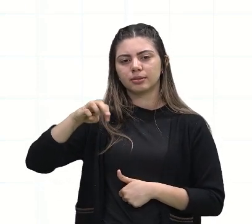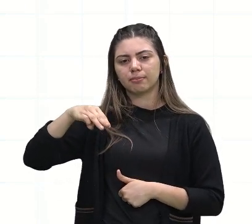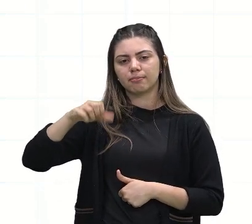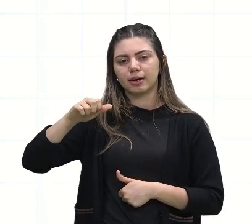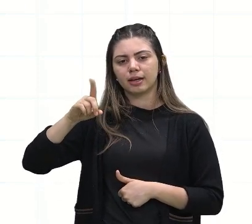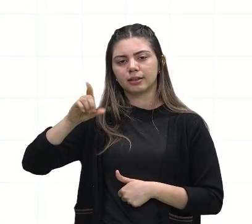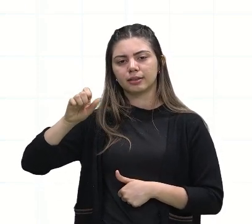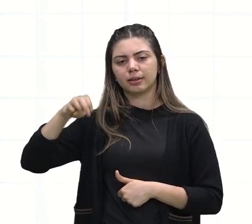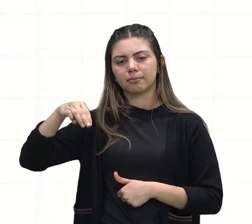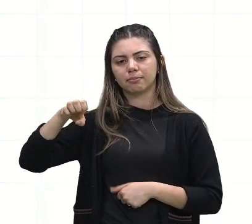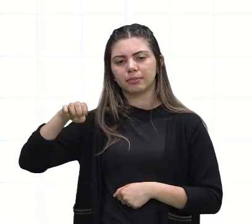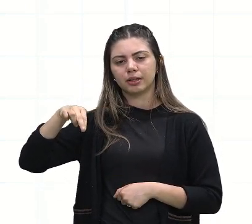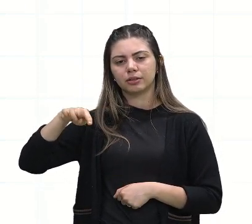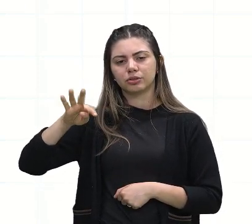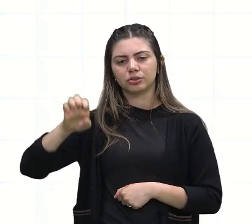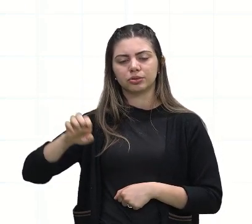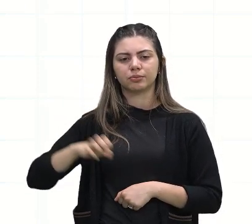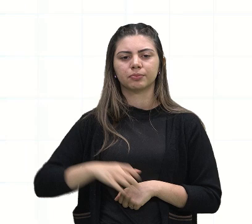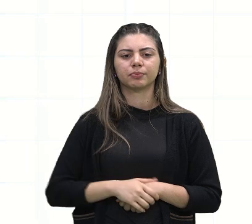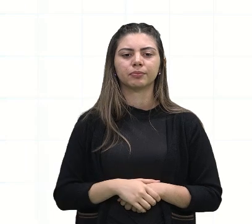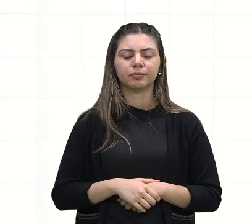olha.